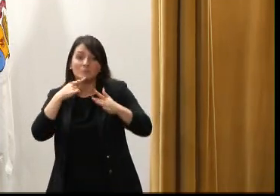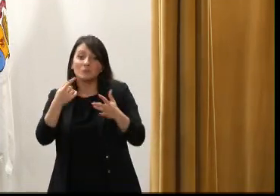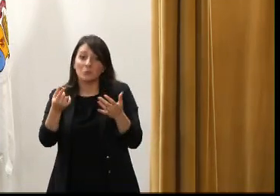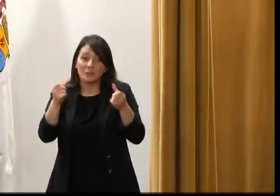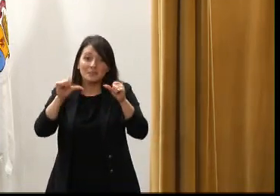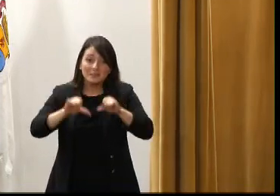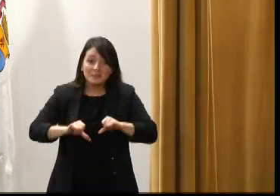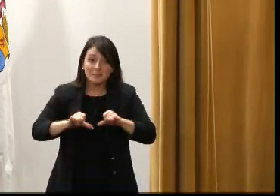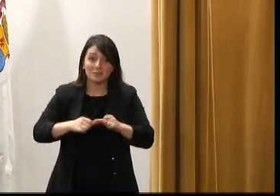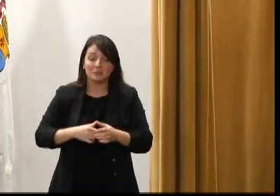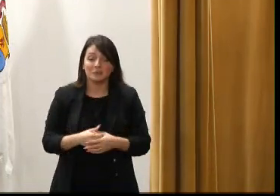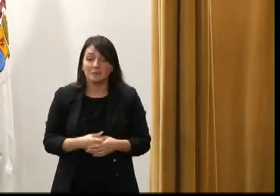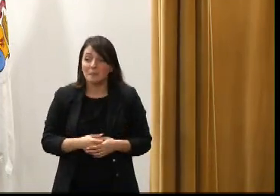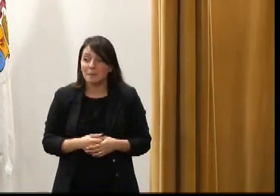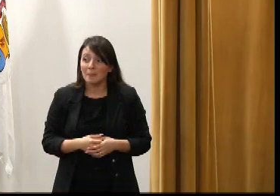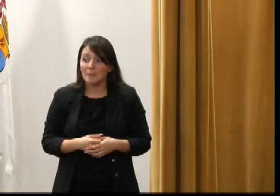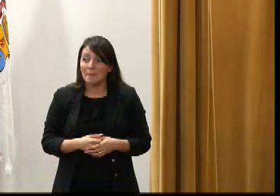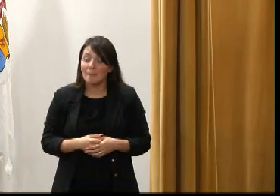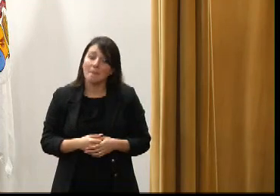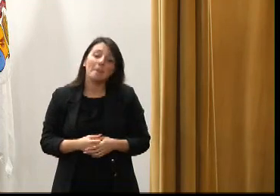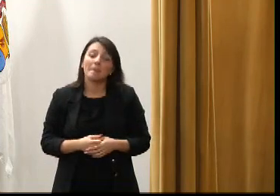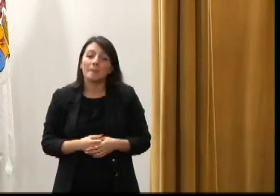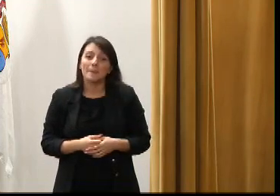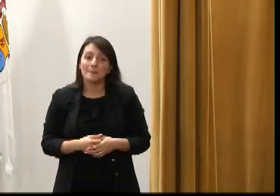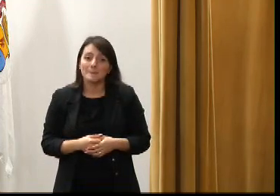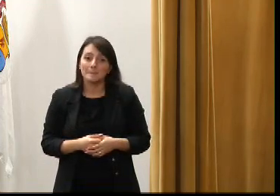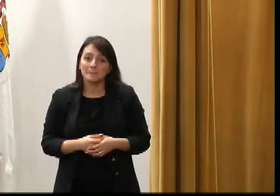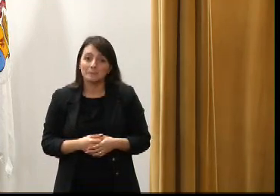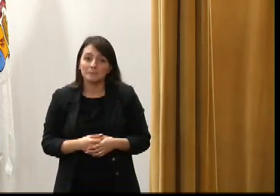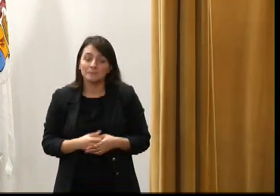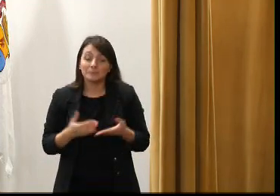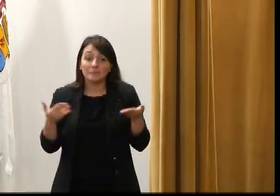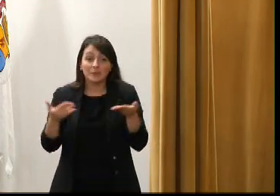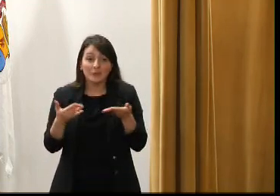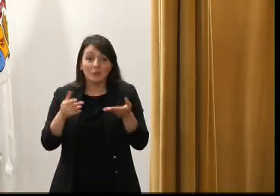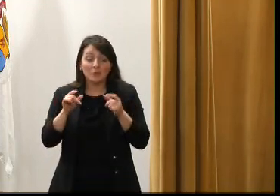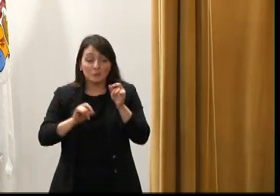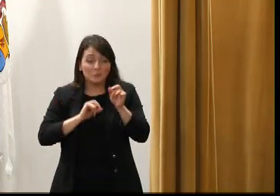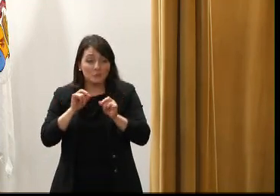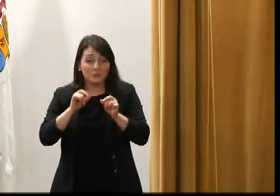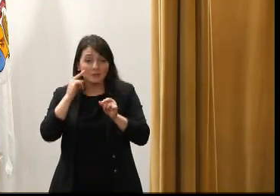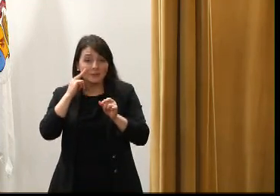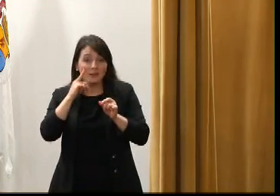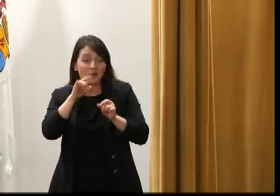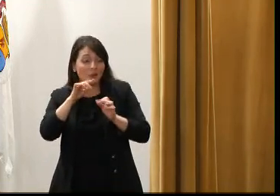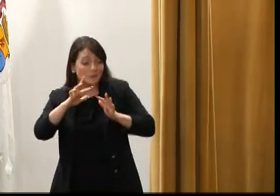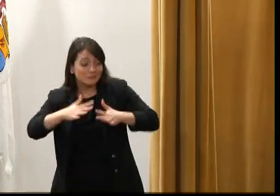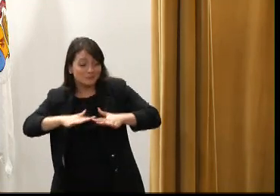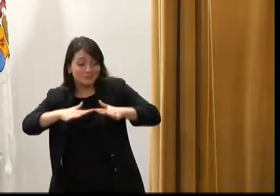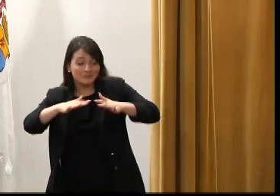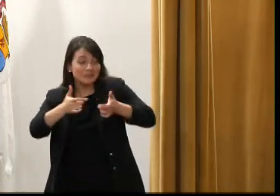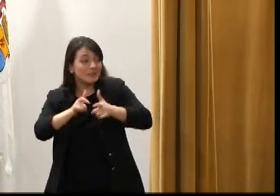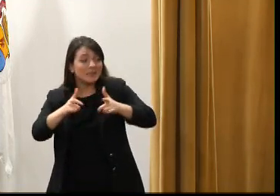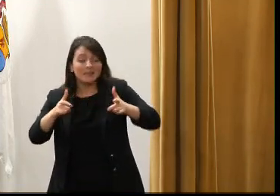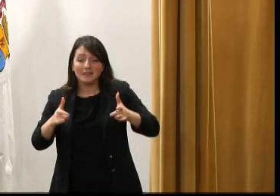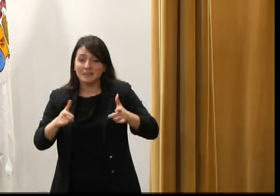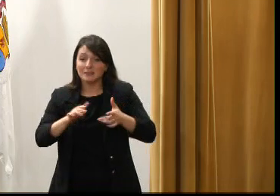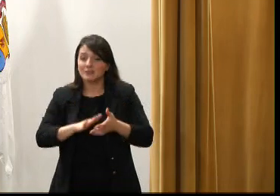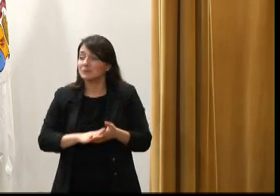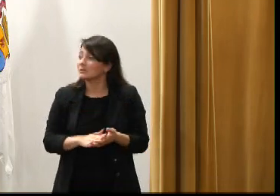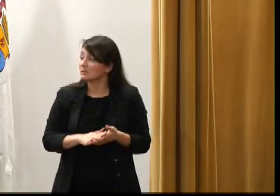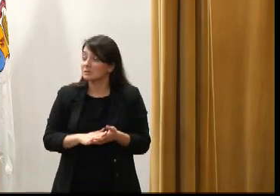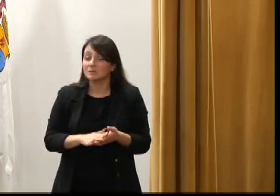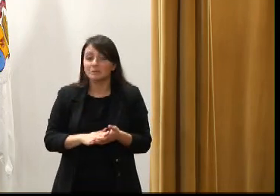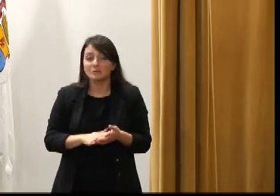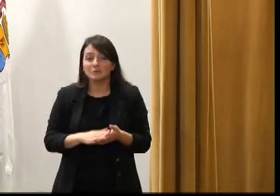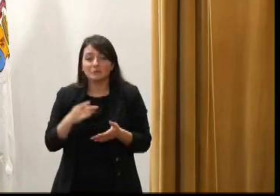que leva, então, aqui a uma inundação, a uma enchente muito grande. Essa imagem aqui, que é a capa do